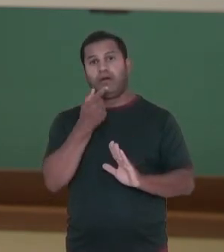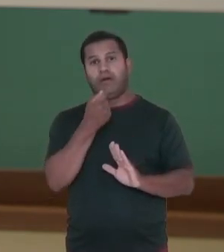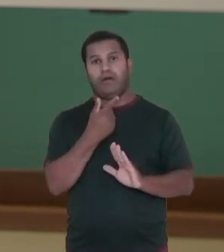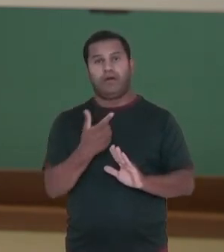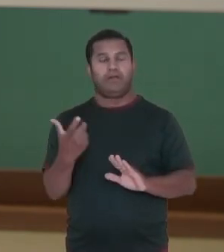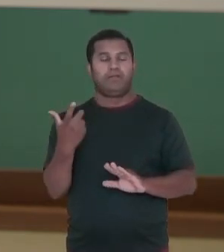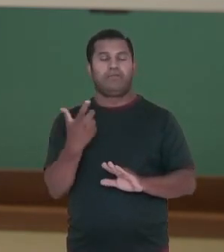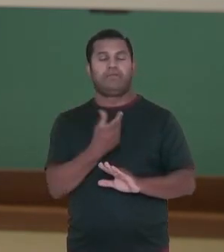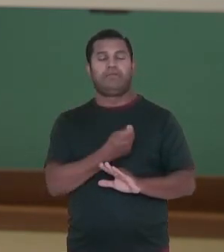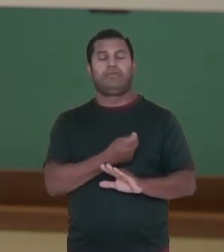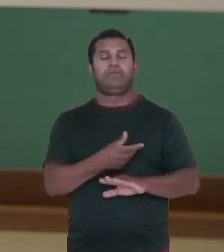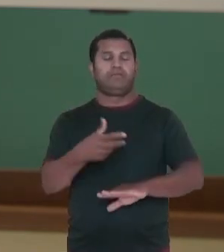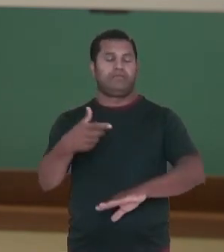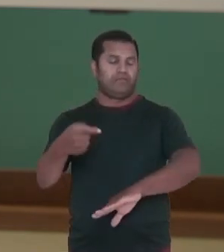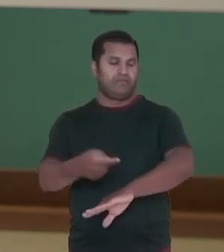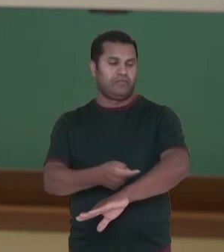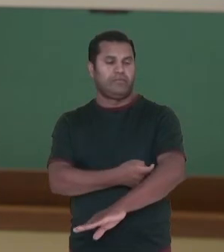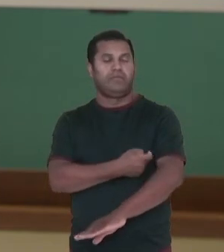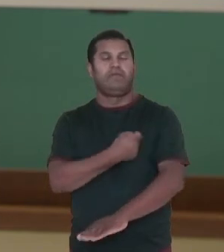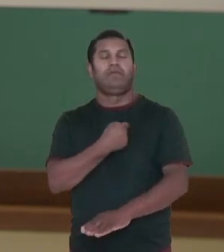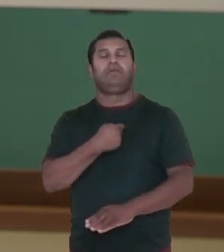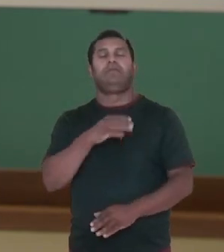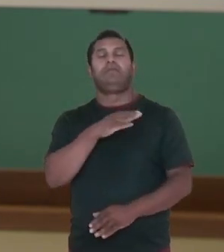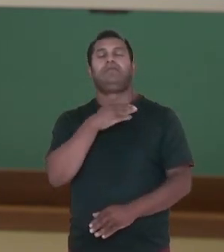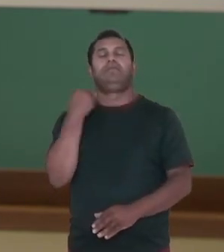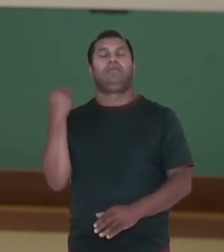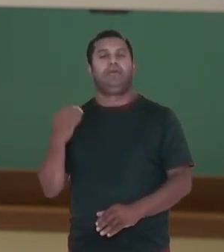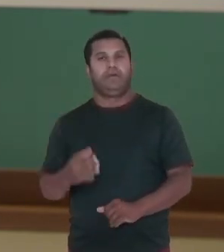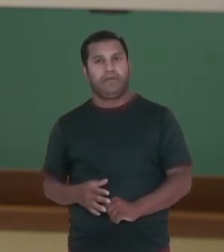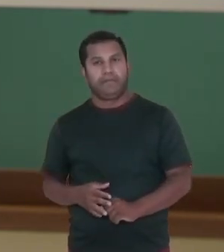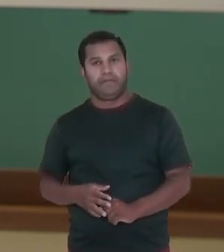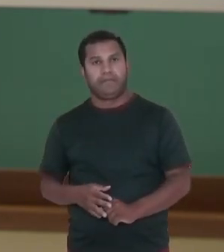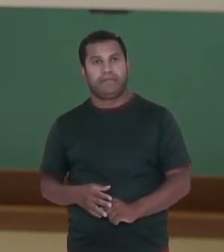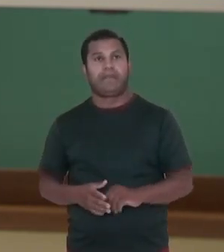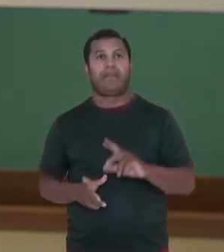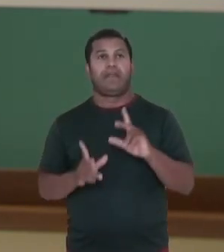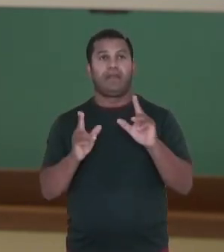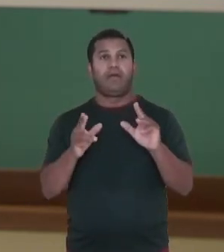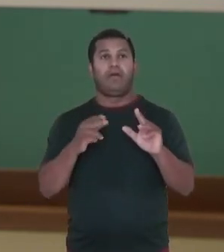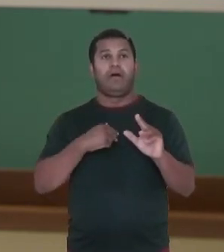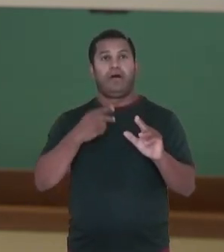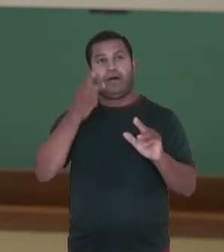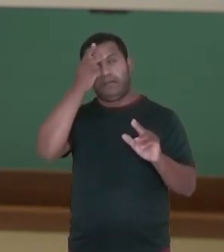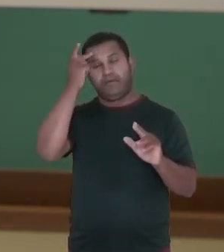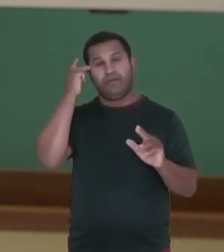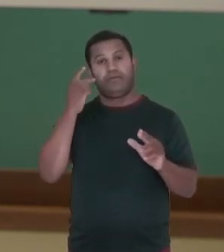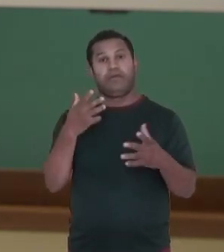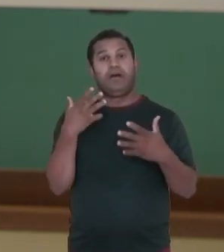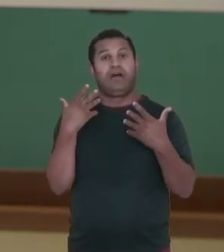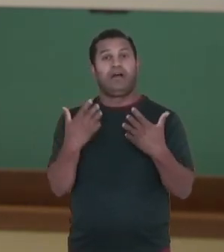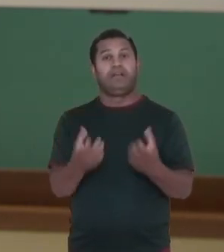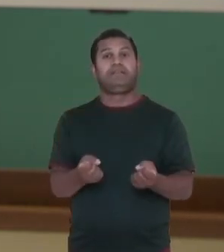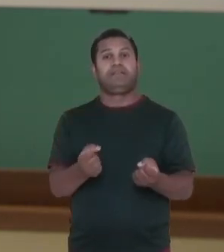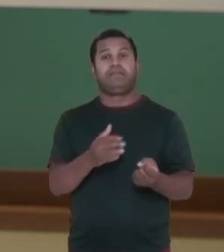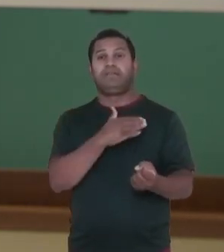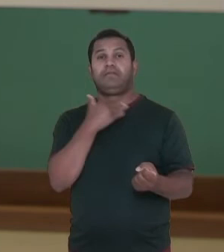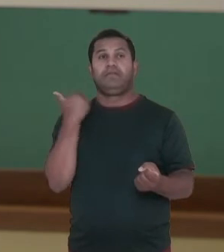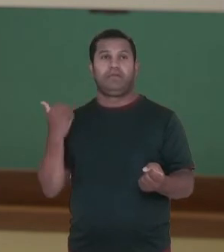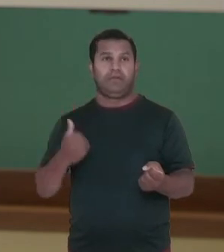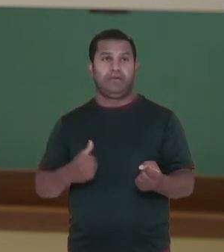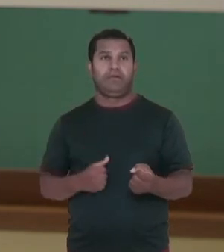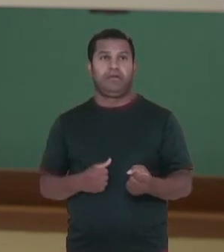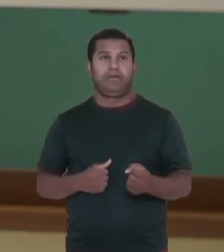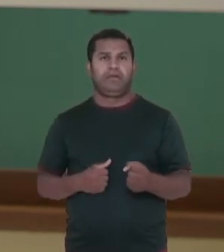morte. Então, ao meu ver, estou ocasionando uma morte boa, né? Então isso é eutanásia. Então, até